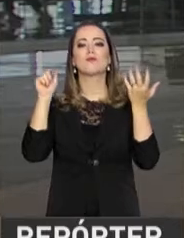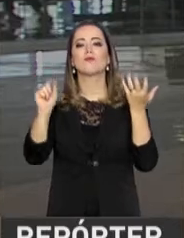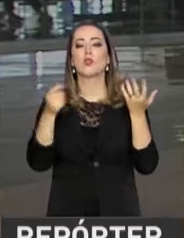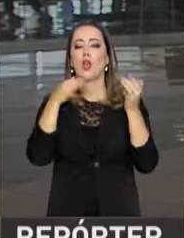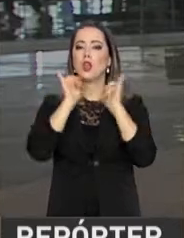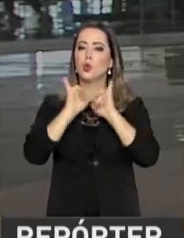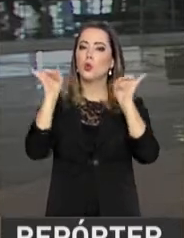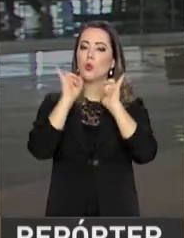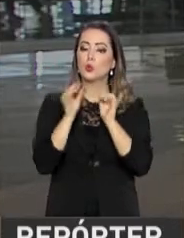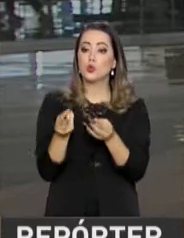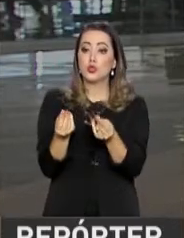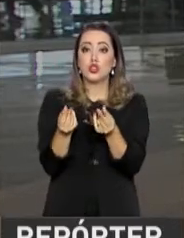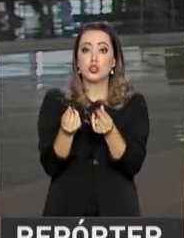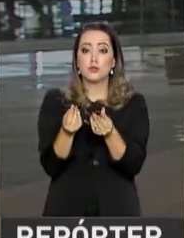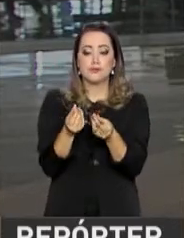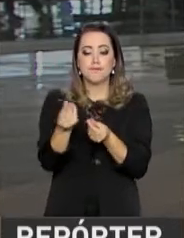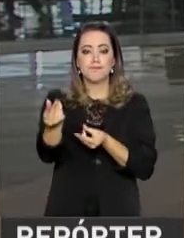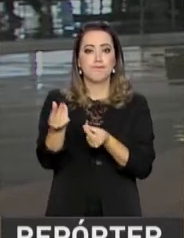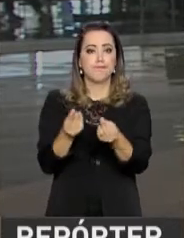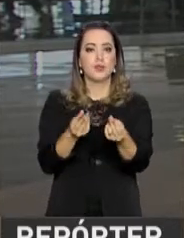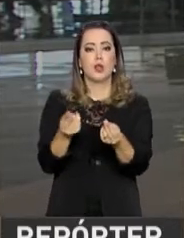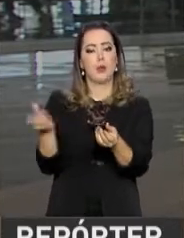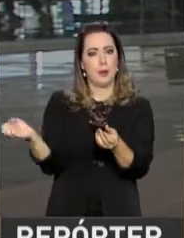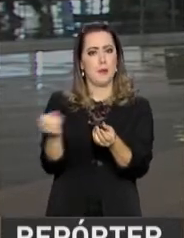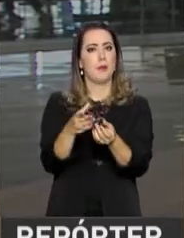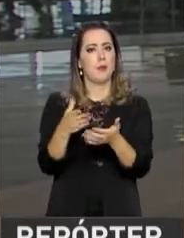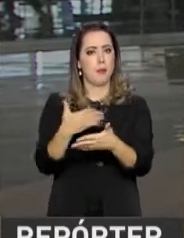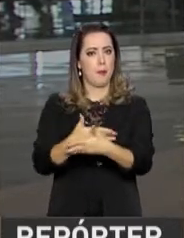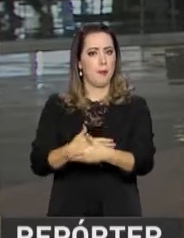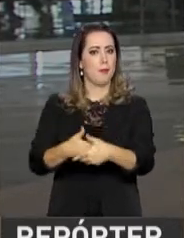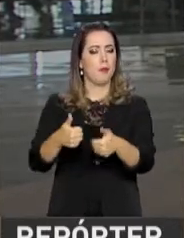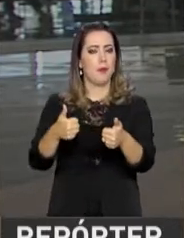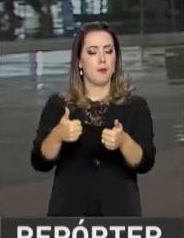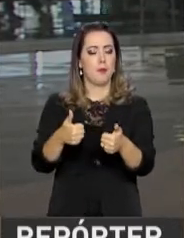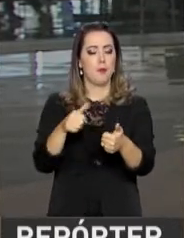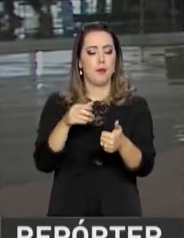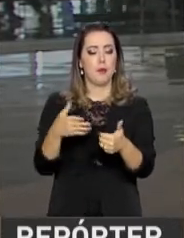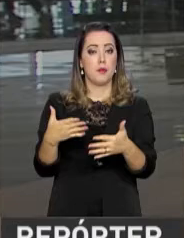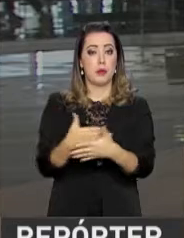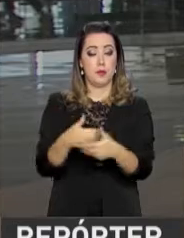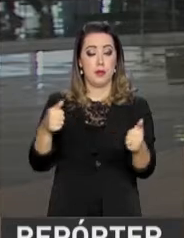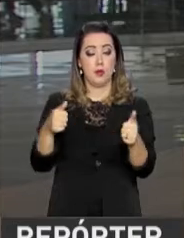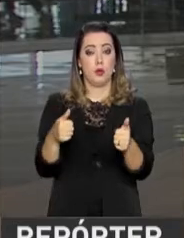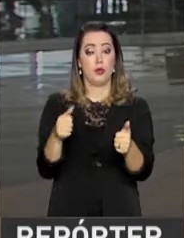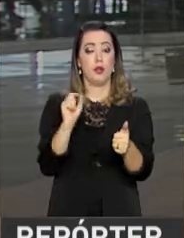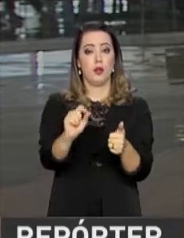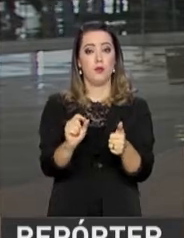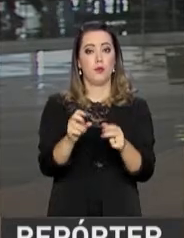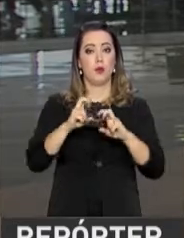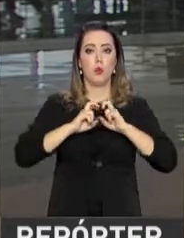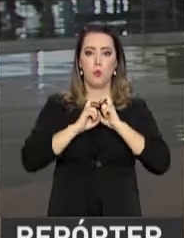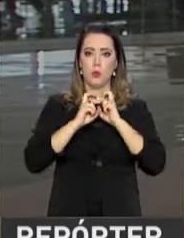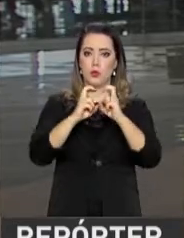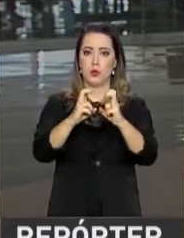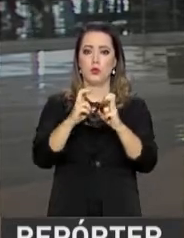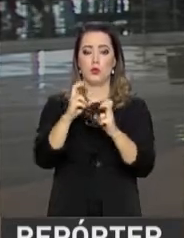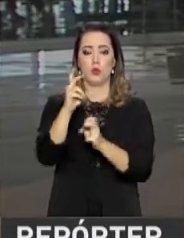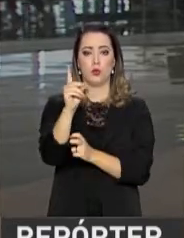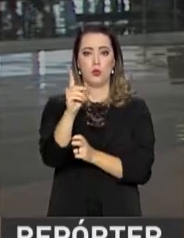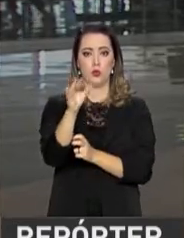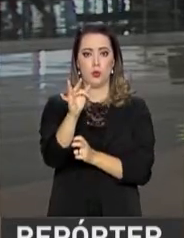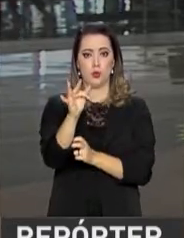anúncio de recursos para expansão e modernização do metrô do Distrito Federal. O metrô do DF,